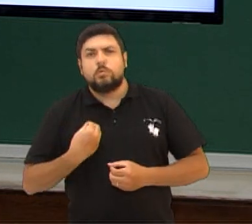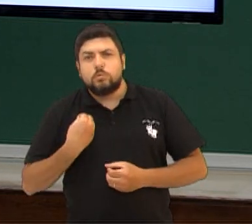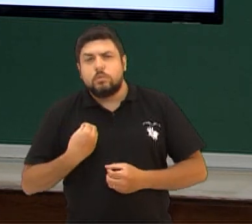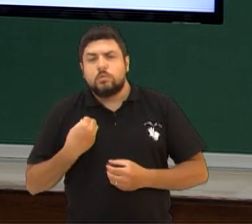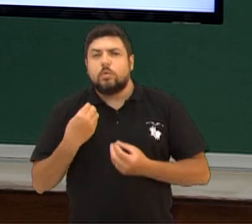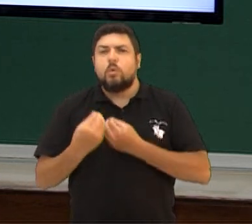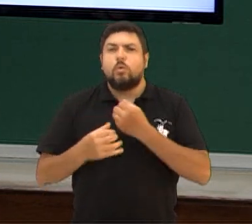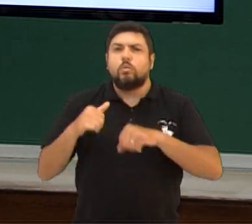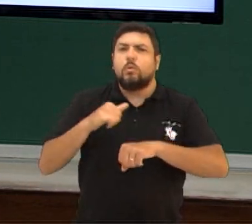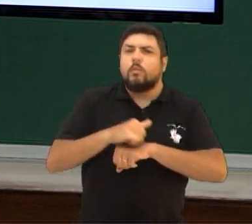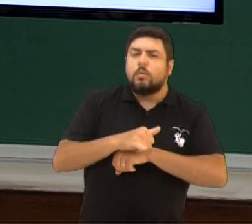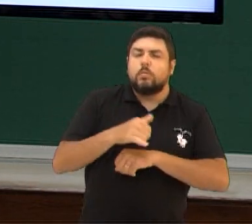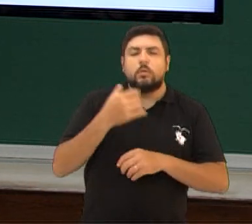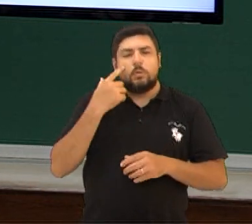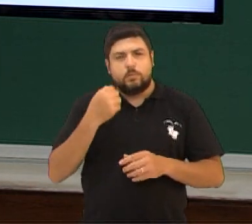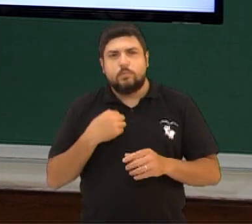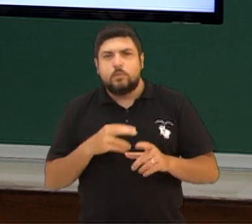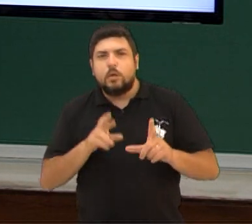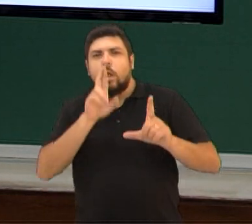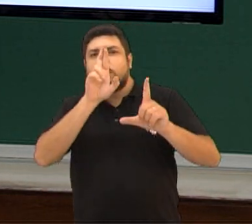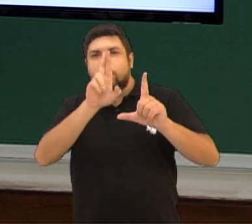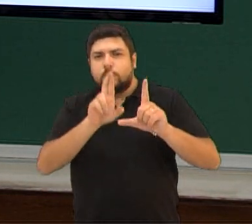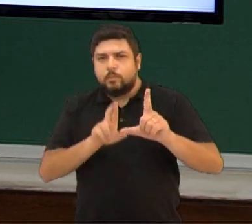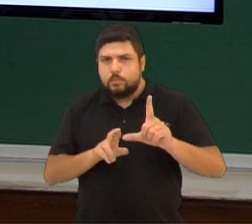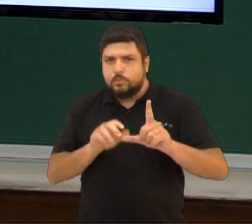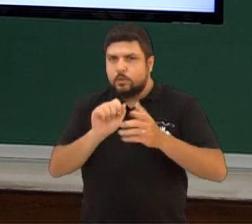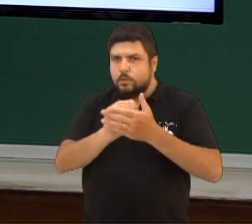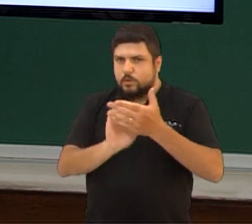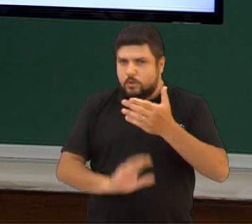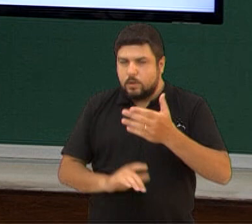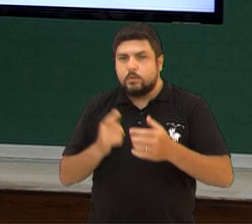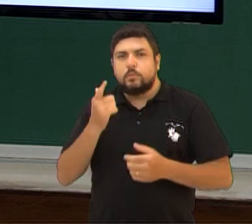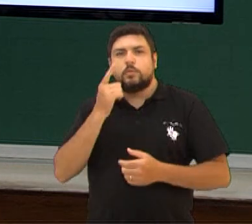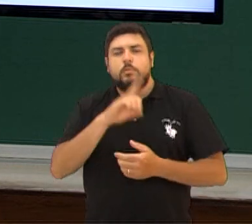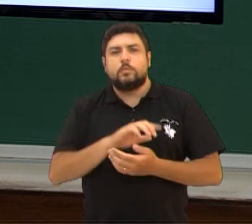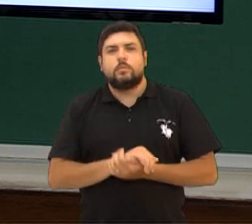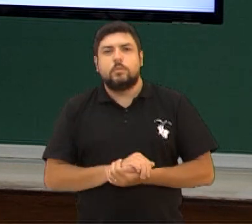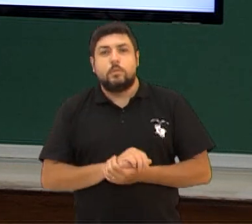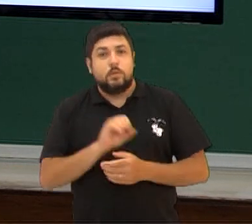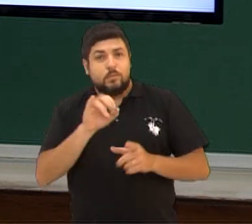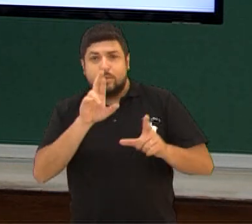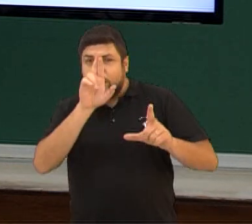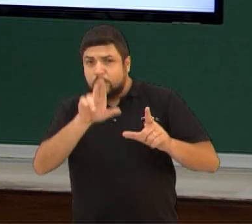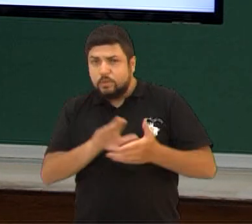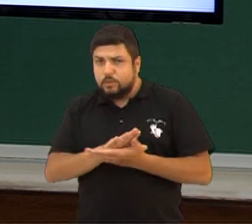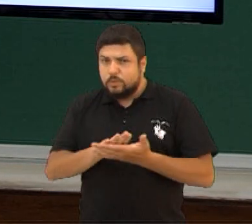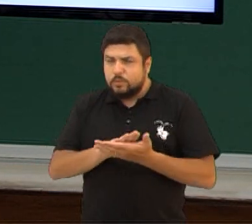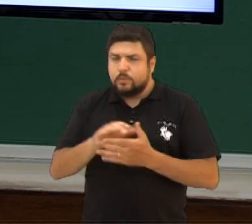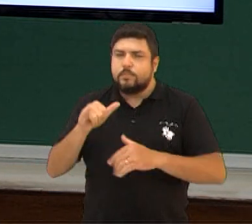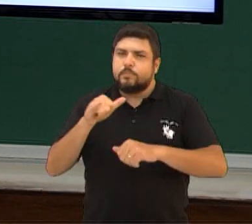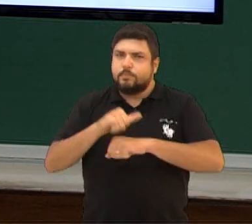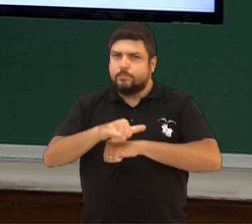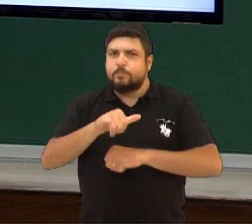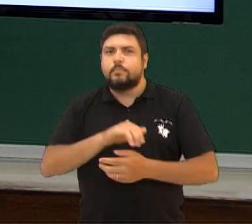mim? Responda às atividades que está computada a presença. Se não responder, vai falta, obviamente.